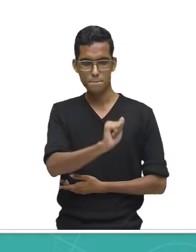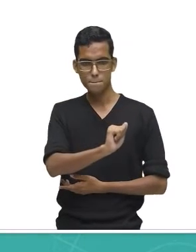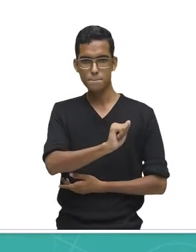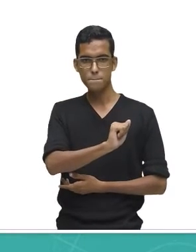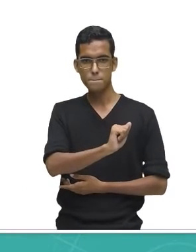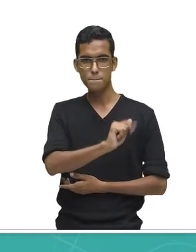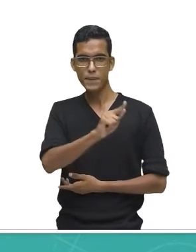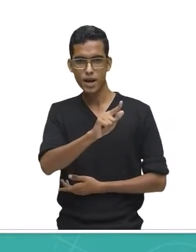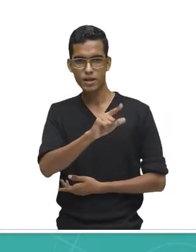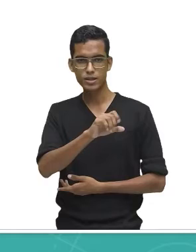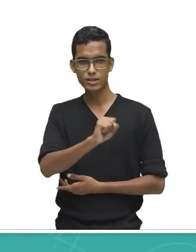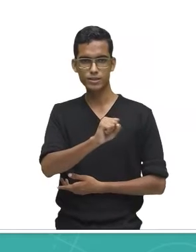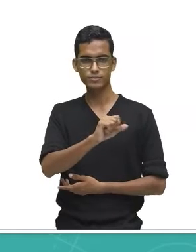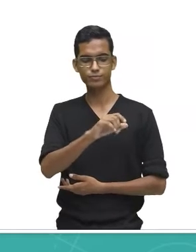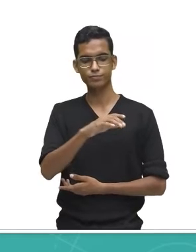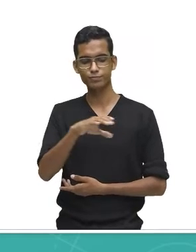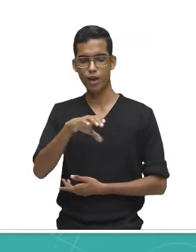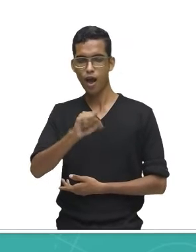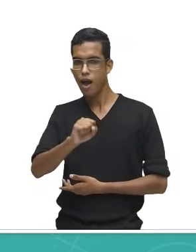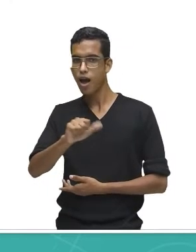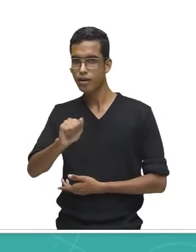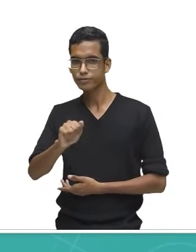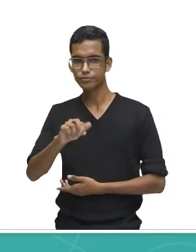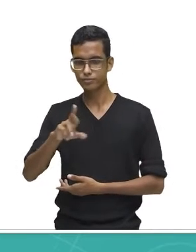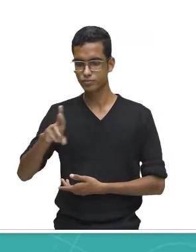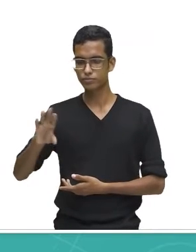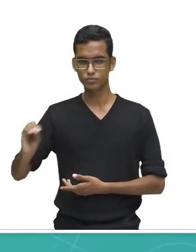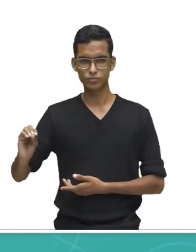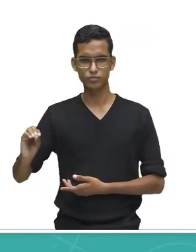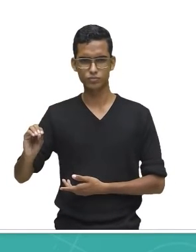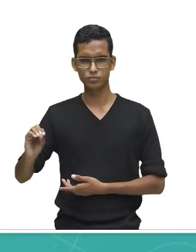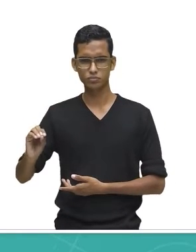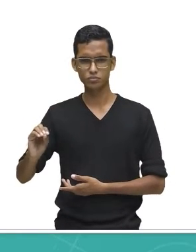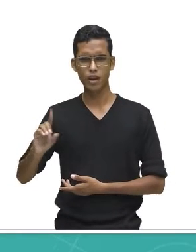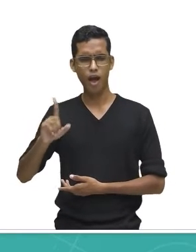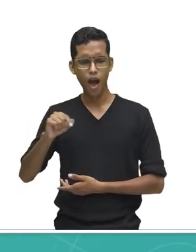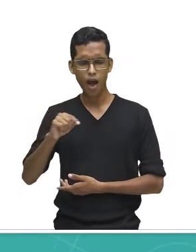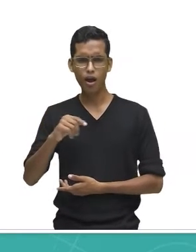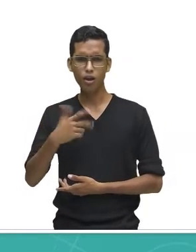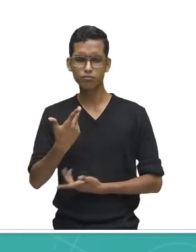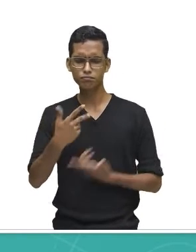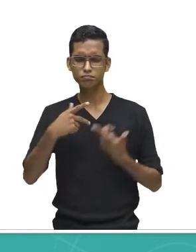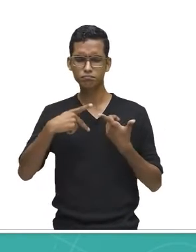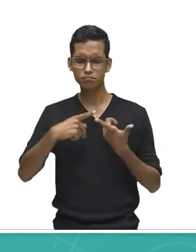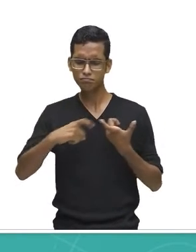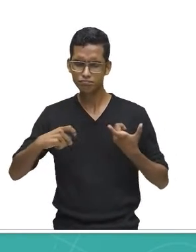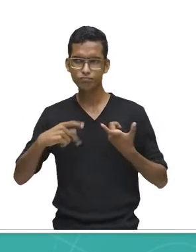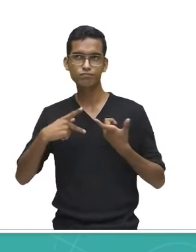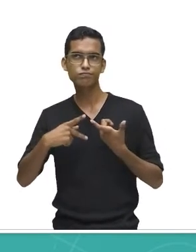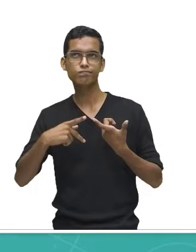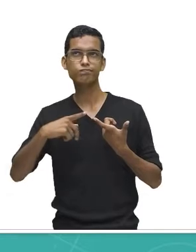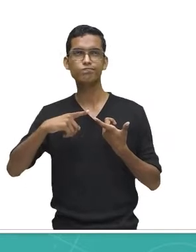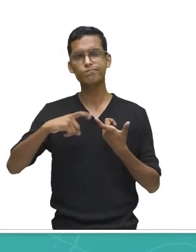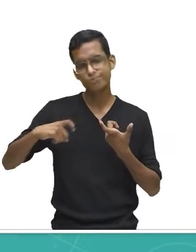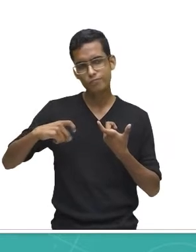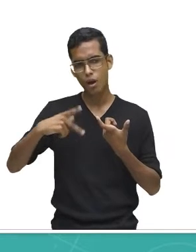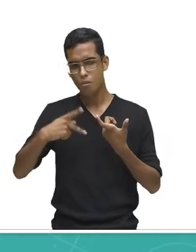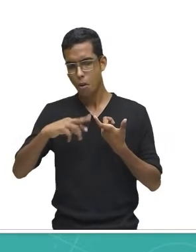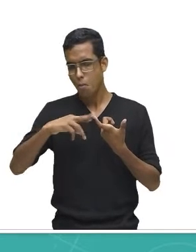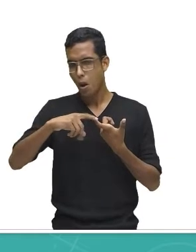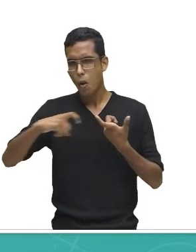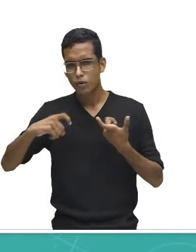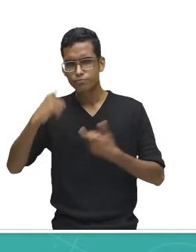você quer classificar. Será que é oxítona, paroxítona ou proparoxítona? Aí é claro que